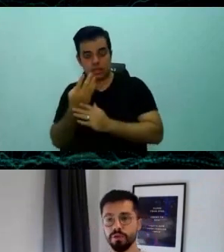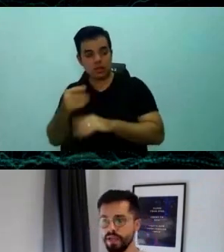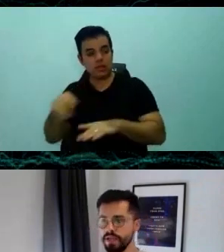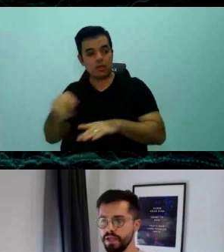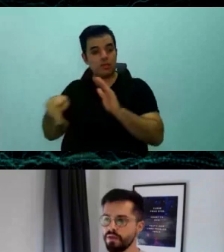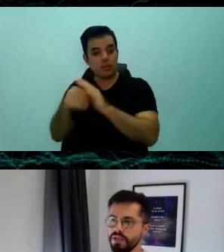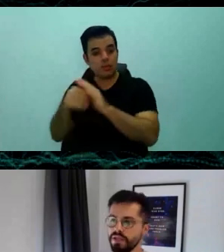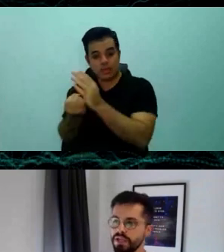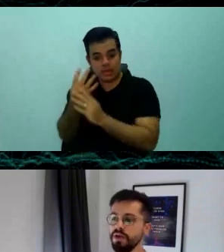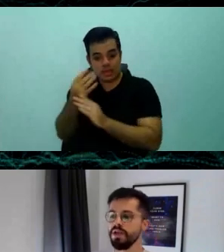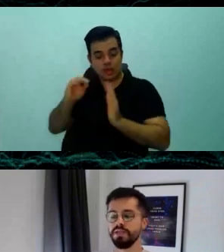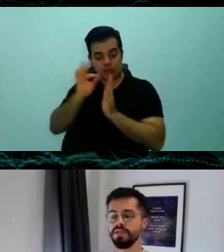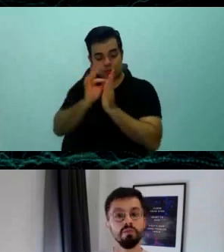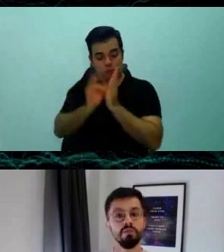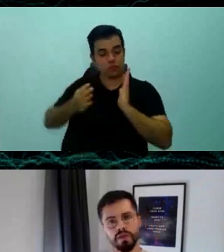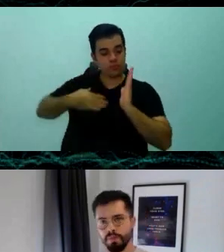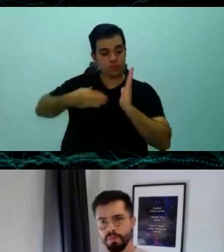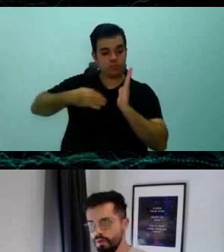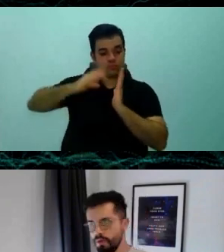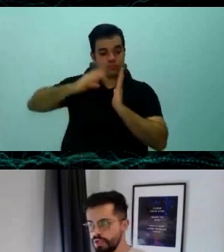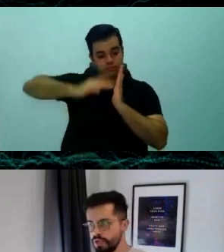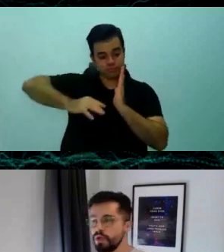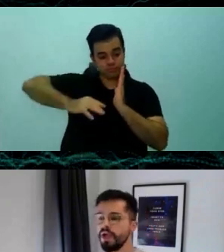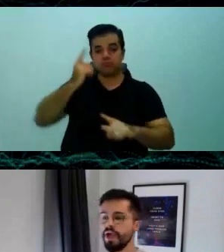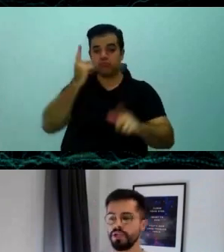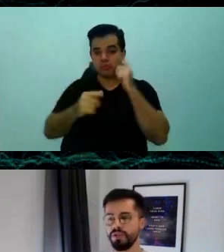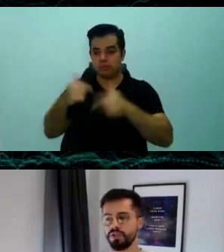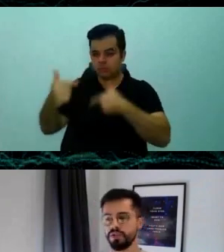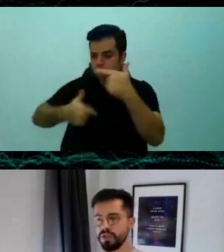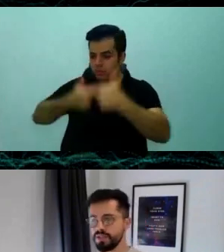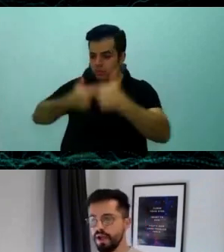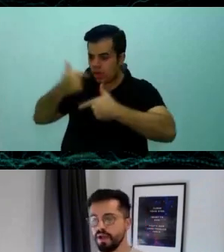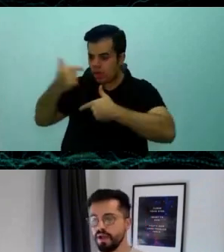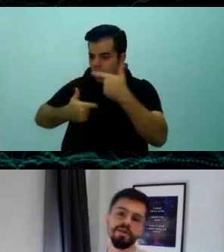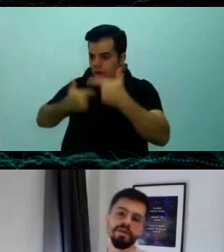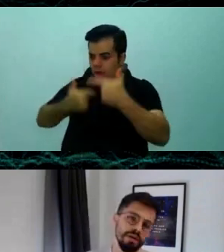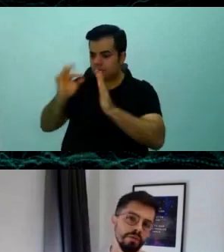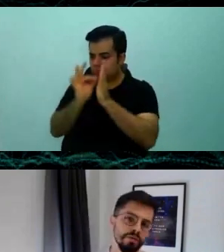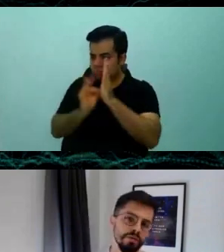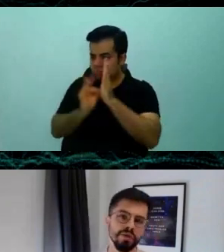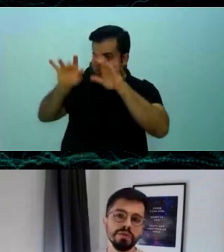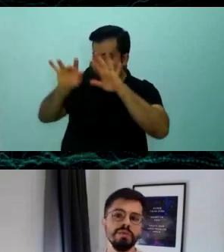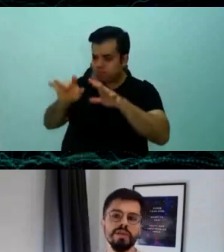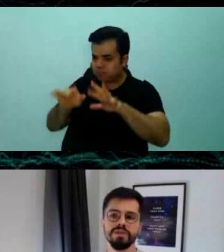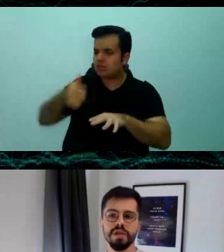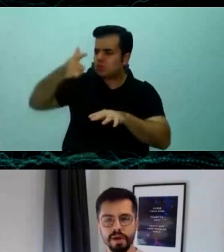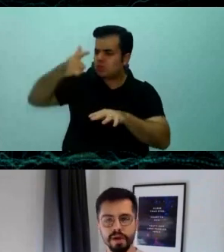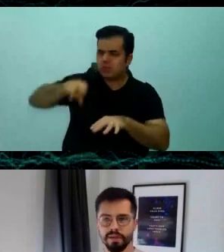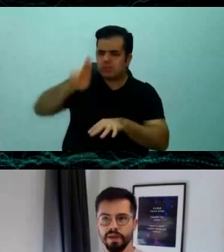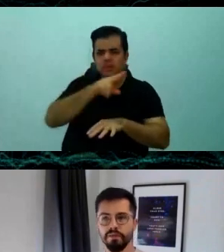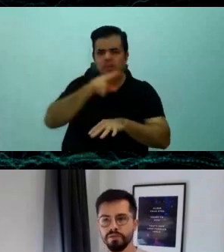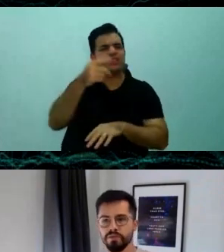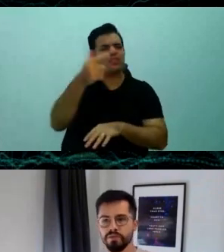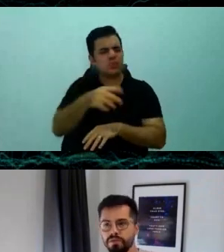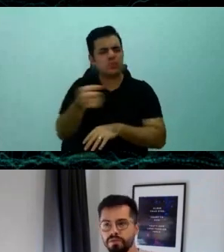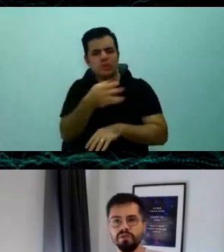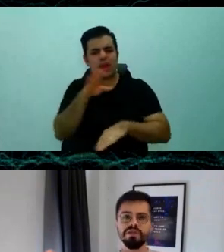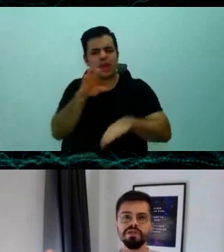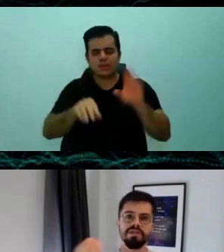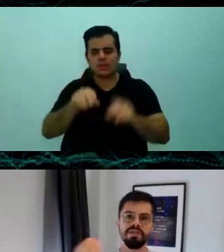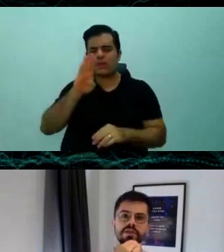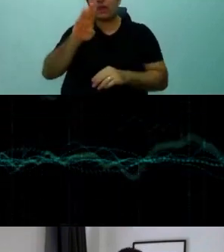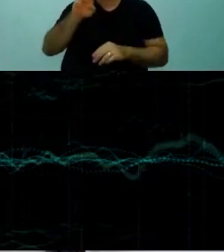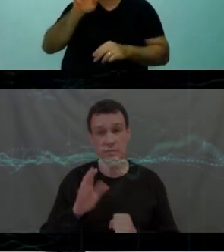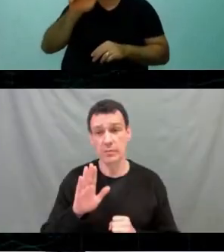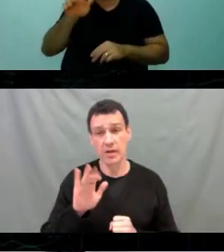criar seu código para isso que você tinha você tinha muito trabalho para ter o código era difícil utilizar e tinha muita falsidade você bugue né E você